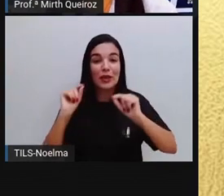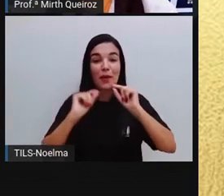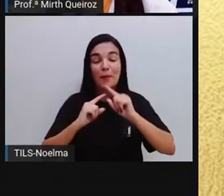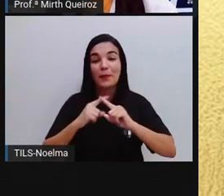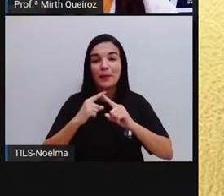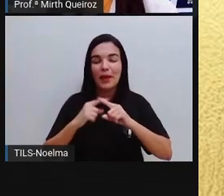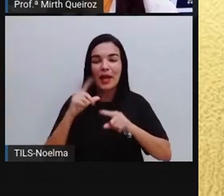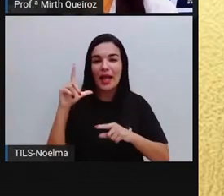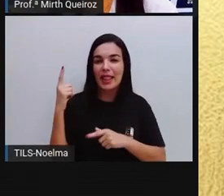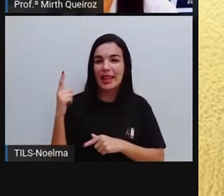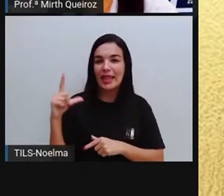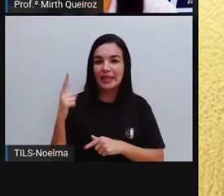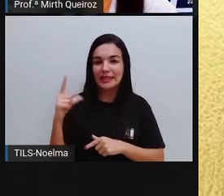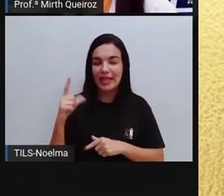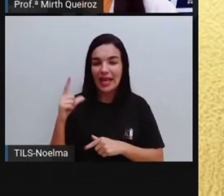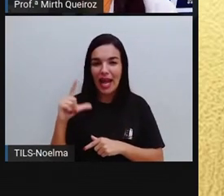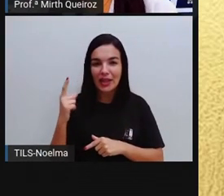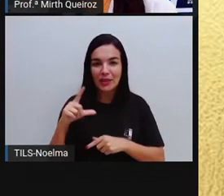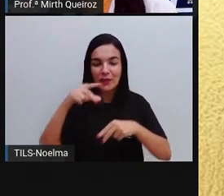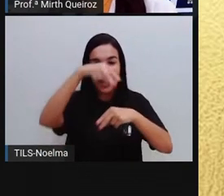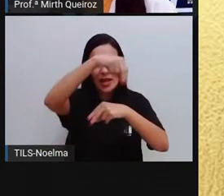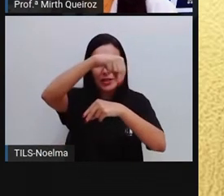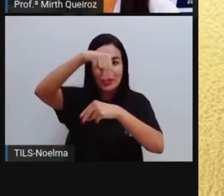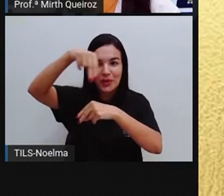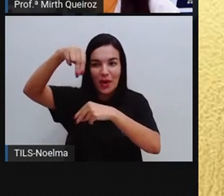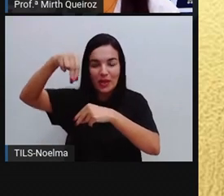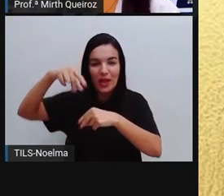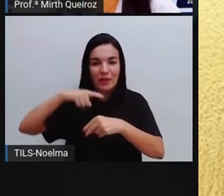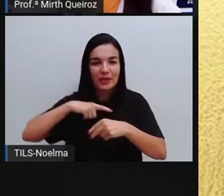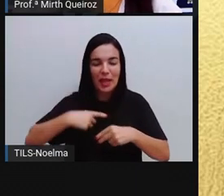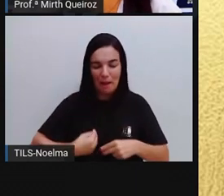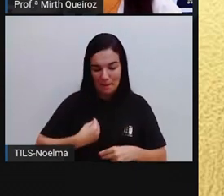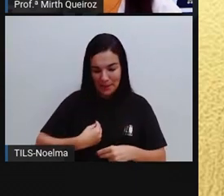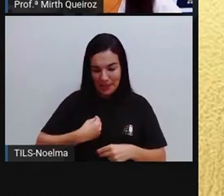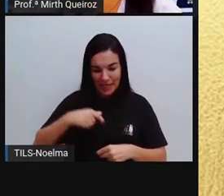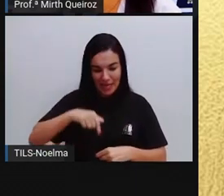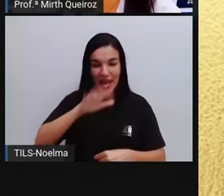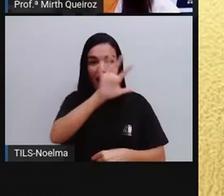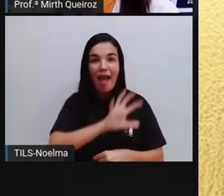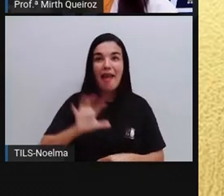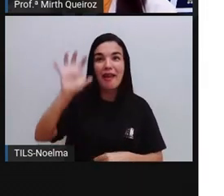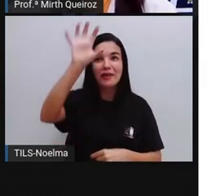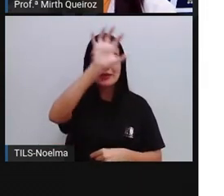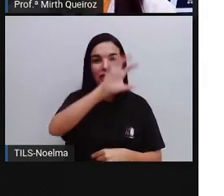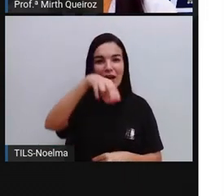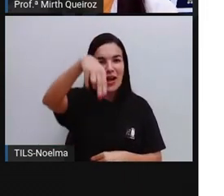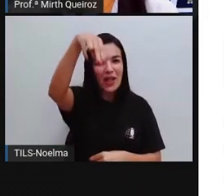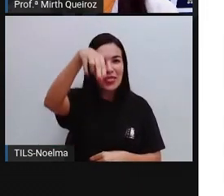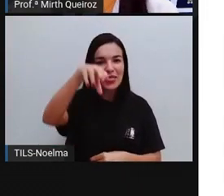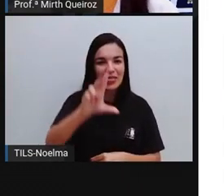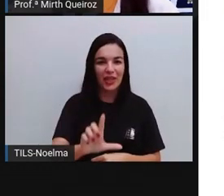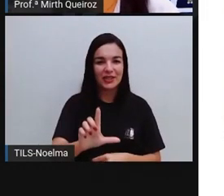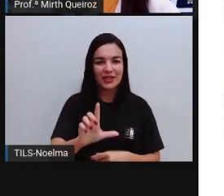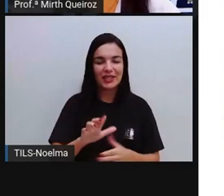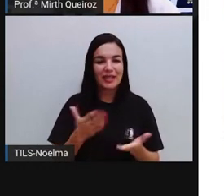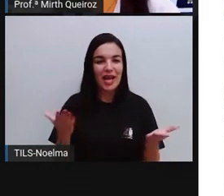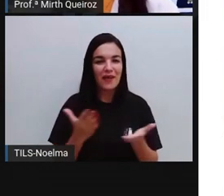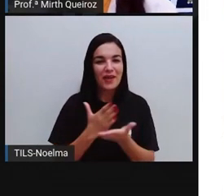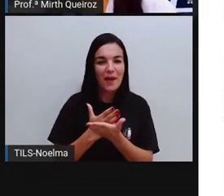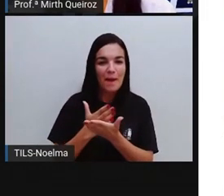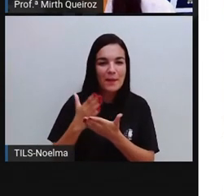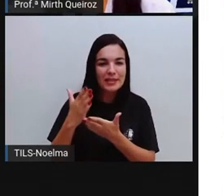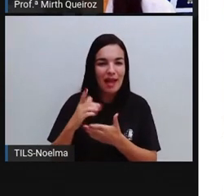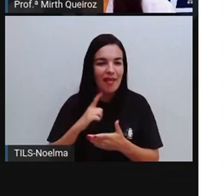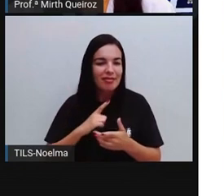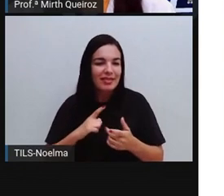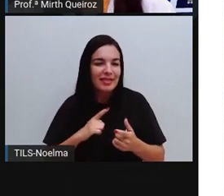cordel, que é algo que está tão presente, em especial na nossa região, na região Nordeste. E para começar, eu